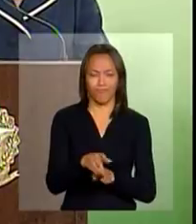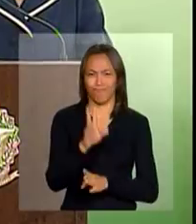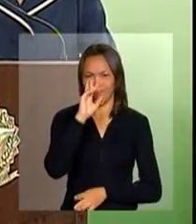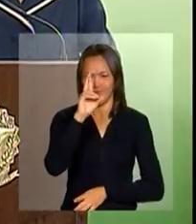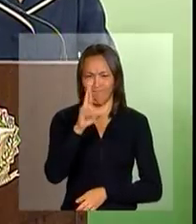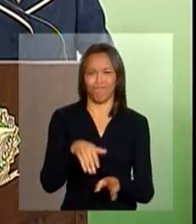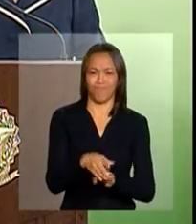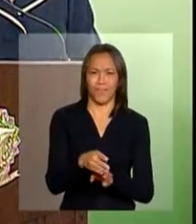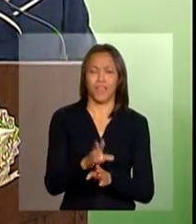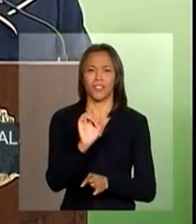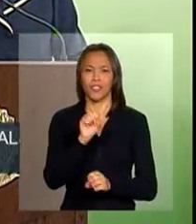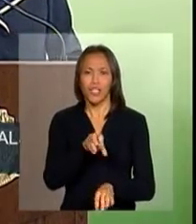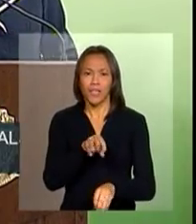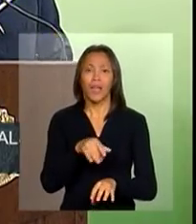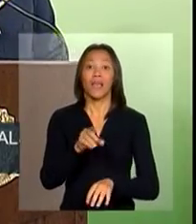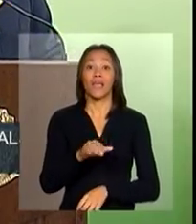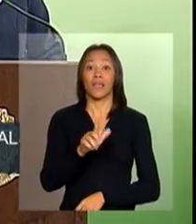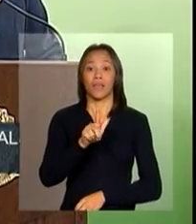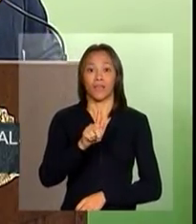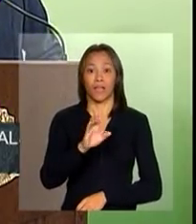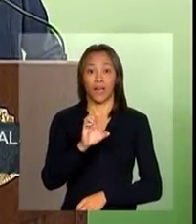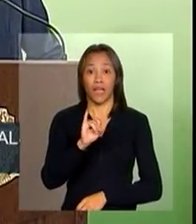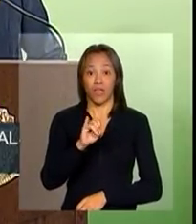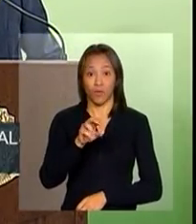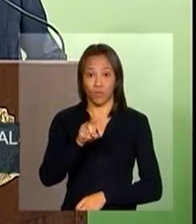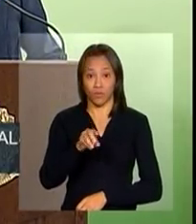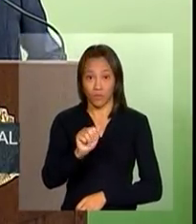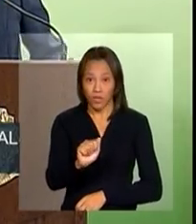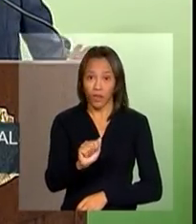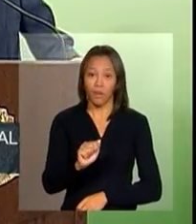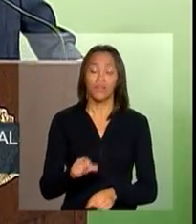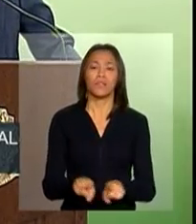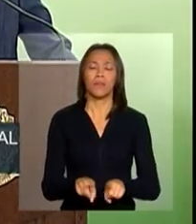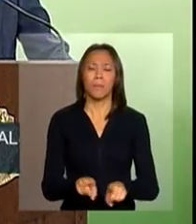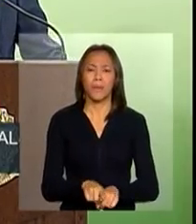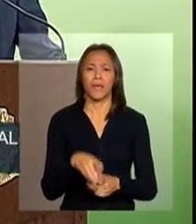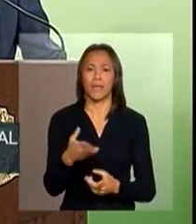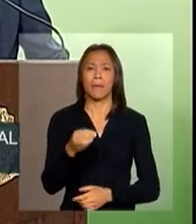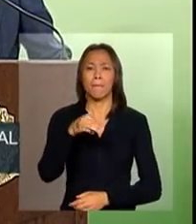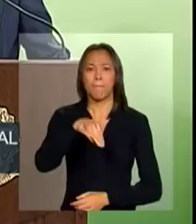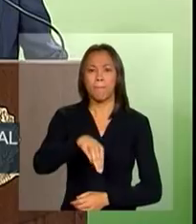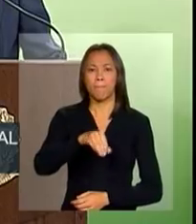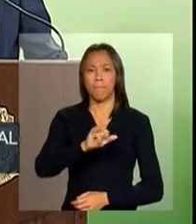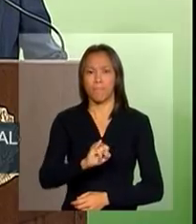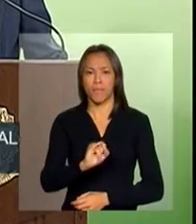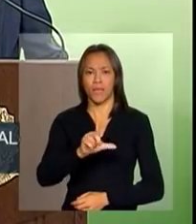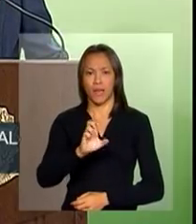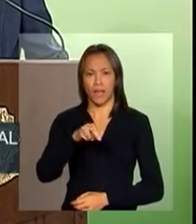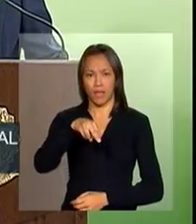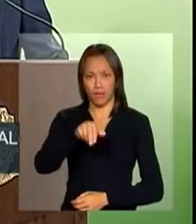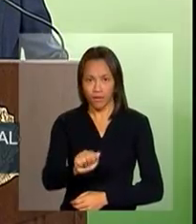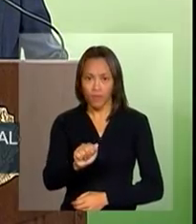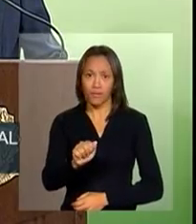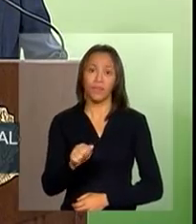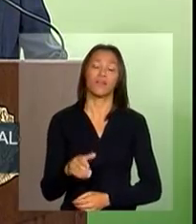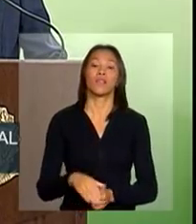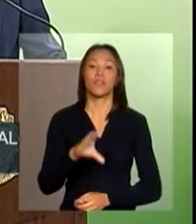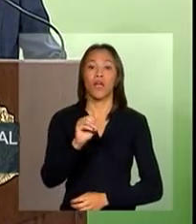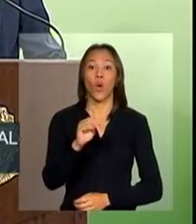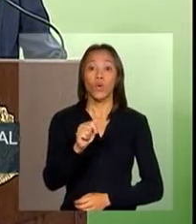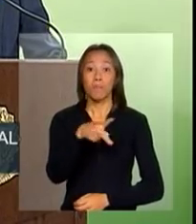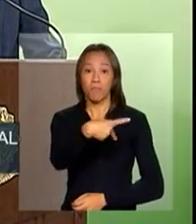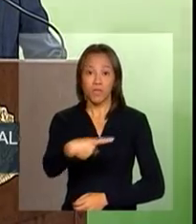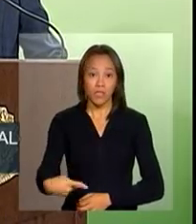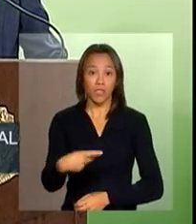UNDIM, senora Cleusa Rodrigues Repolho. Senora Milena Maria Milena Badeca da Costa,